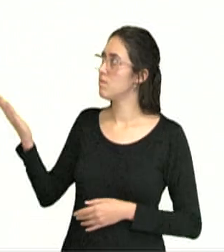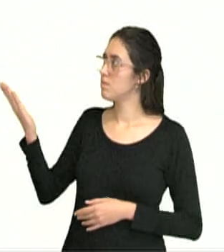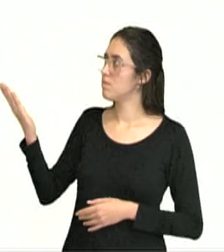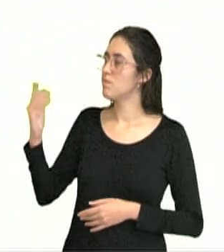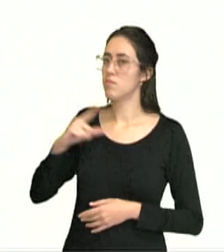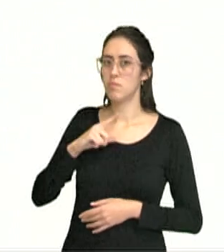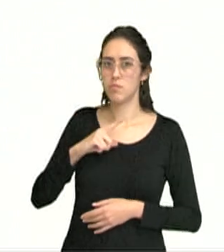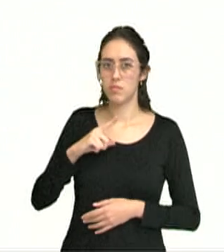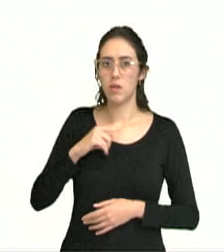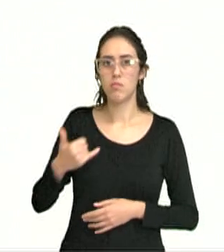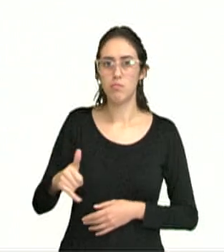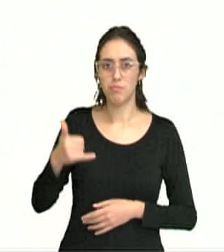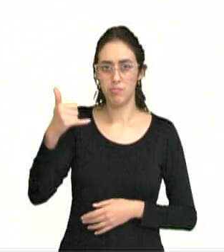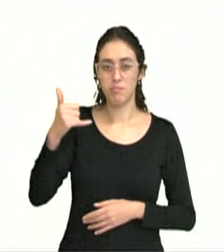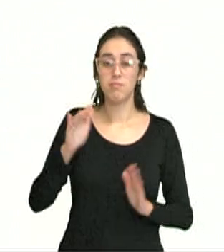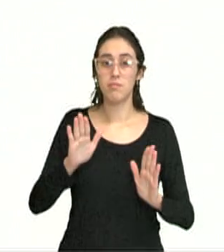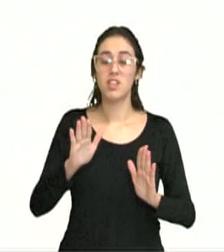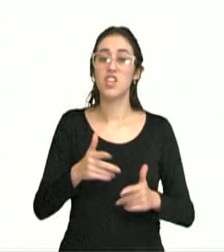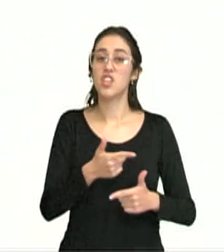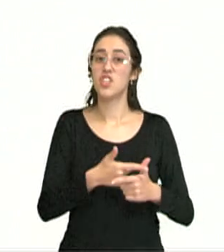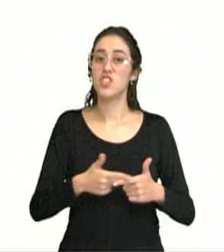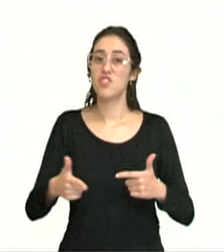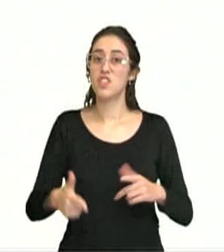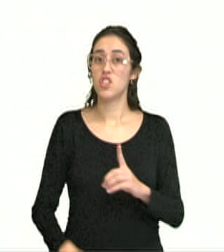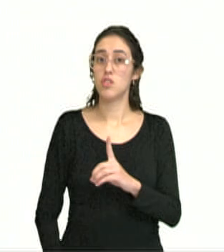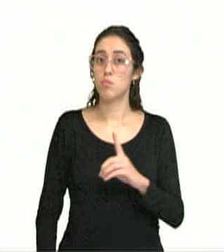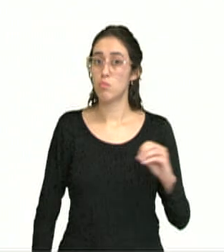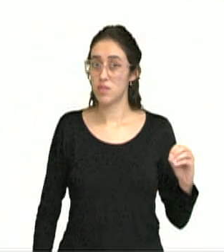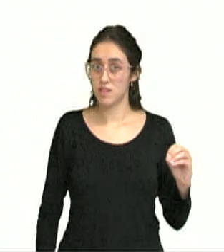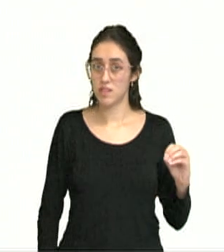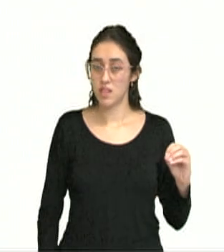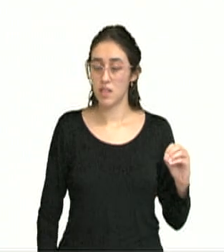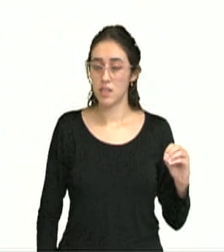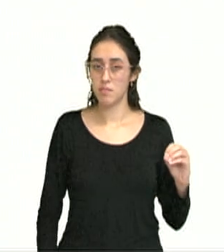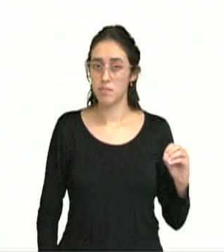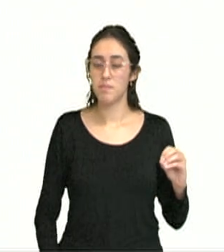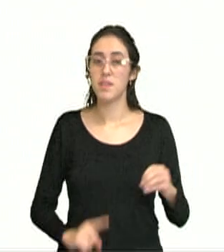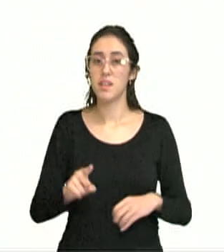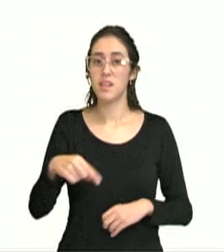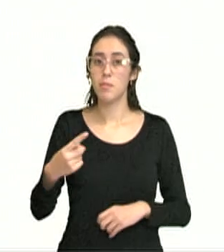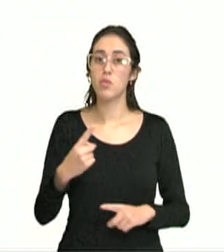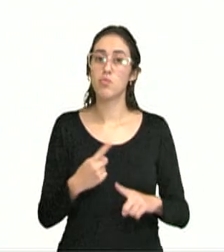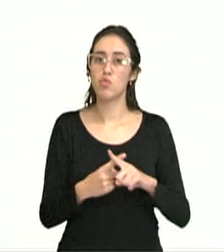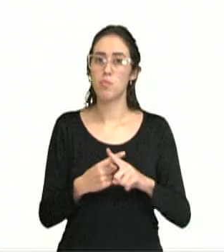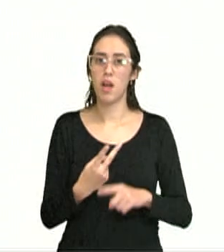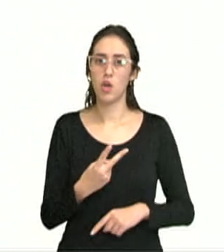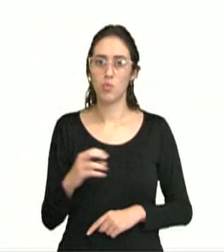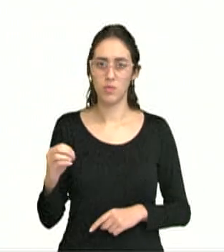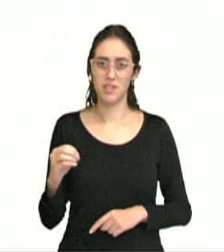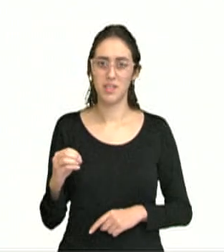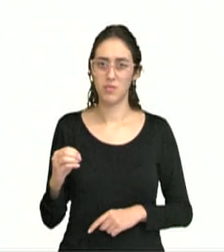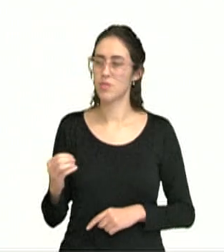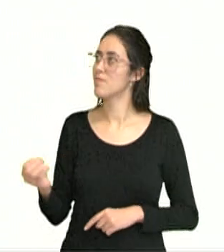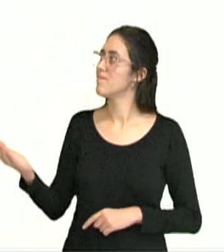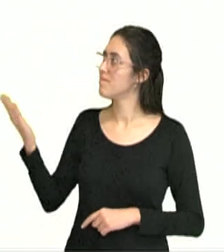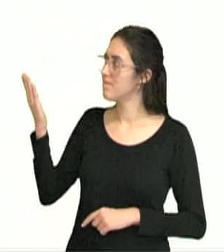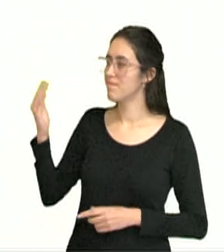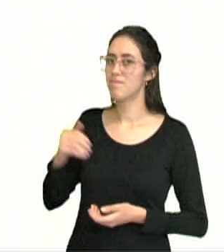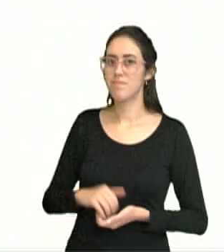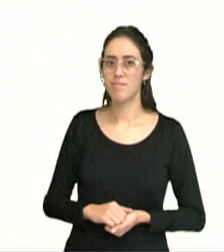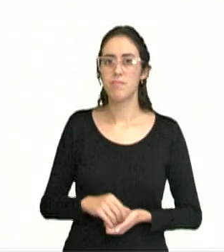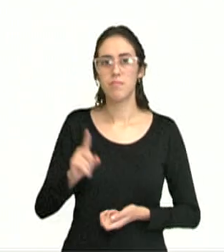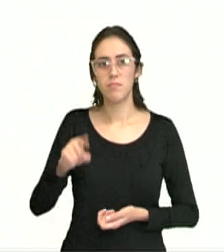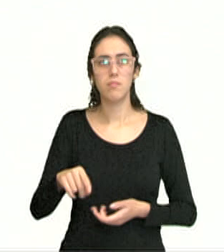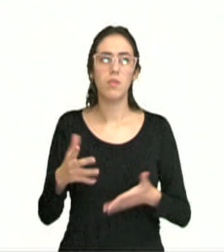aqui, lembrando que a gente tem que dividir por 100 e daí multiplicar por 200, esse daqui seria um rendimento, ou seja,